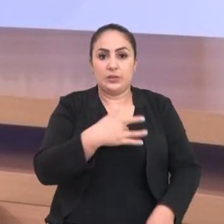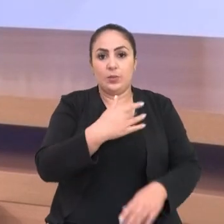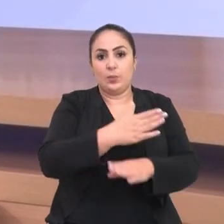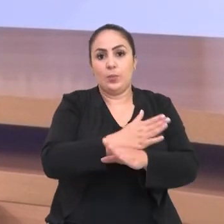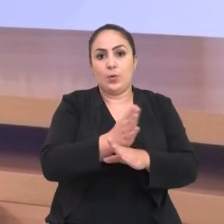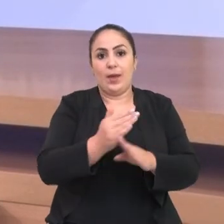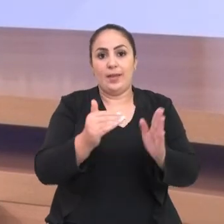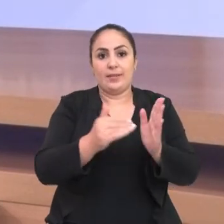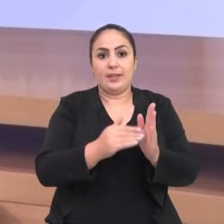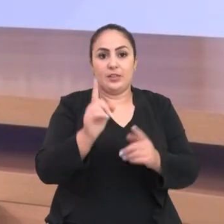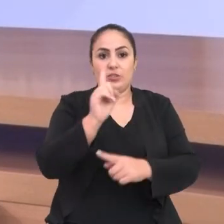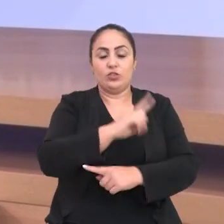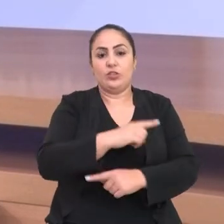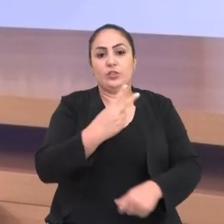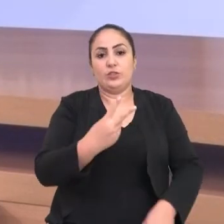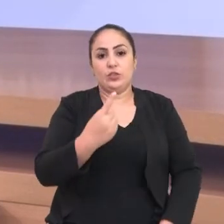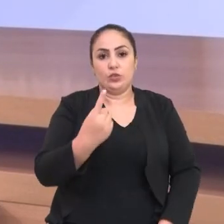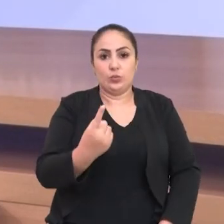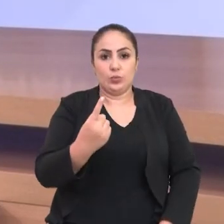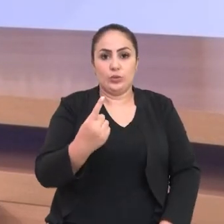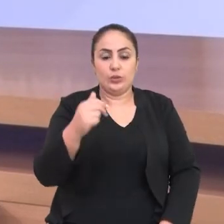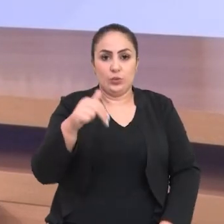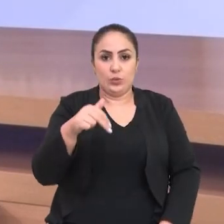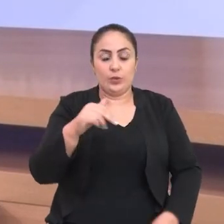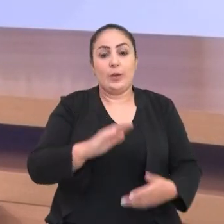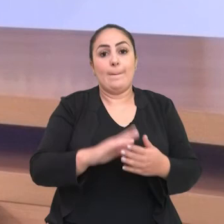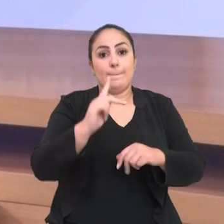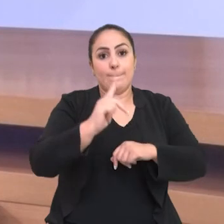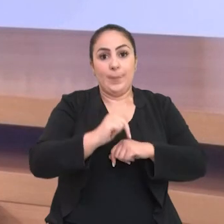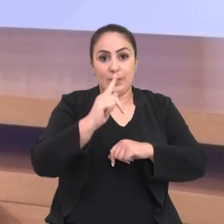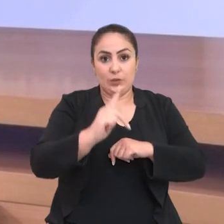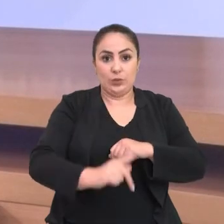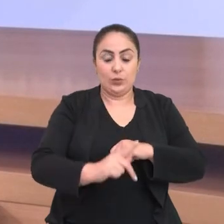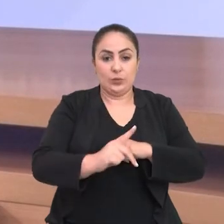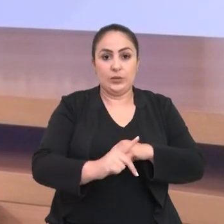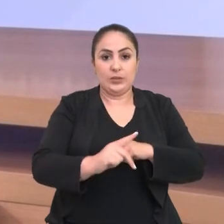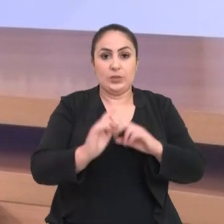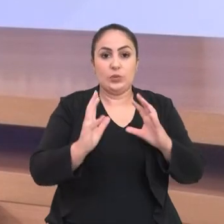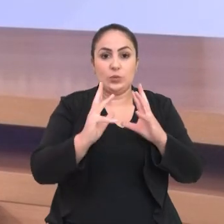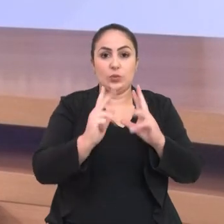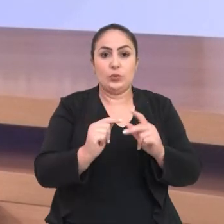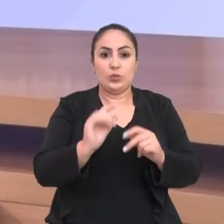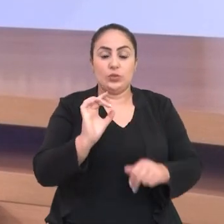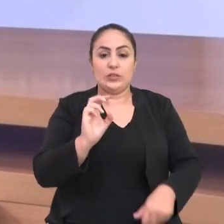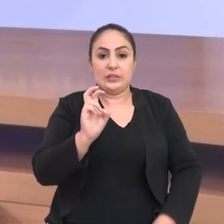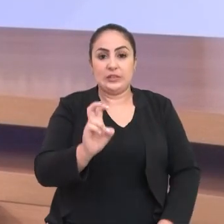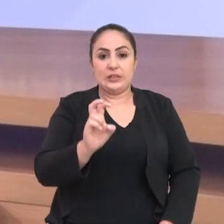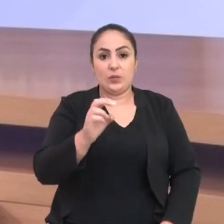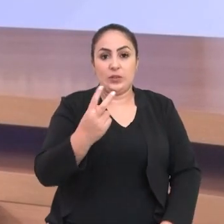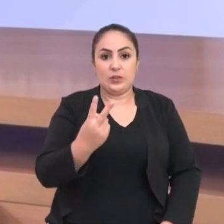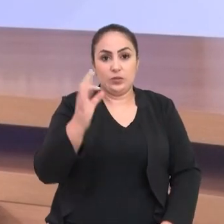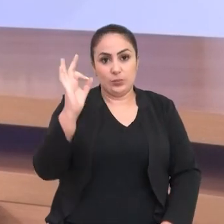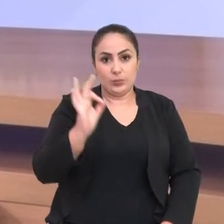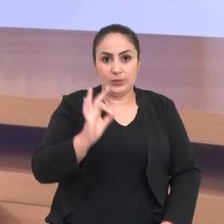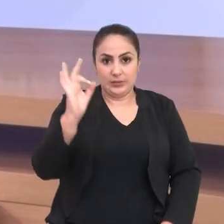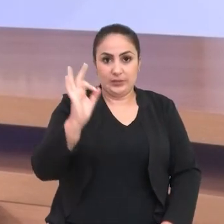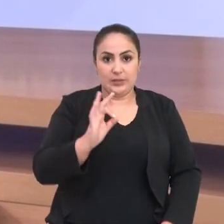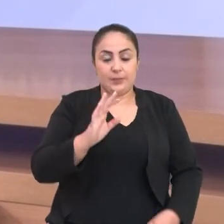de Saúde prorrogou o prazo até o dia 21 de novembro. Em Passo Fundo, a cobertura foi de